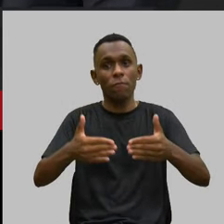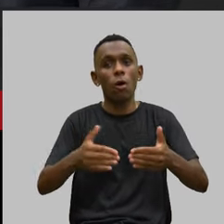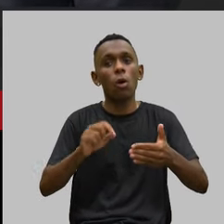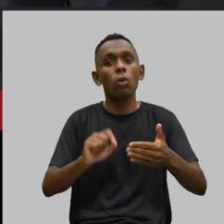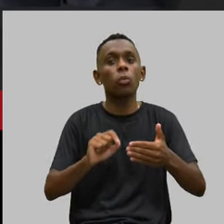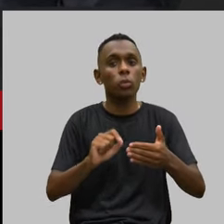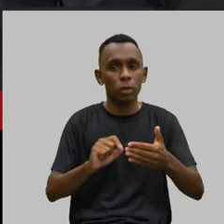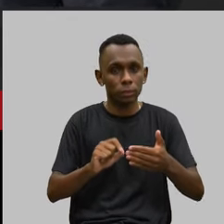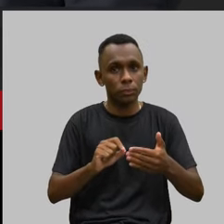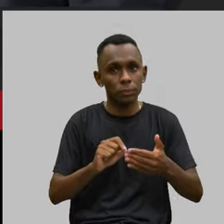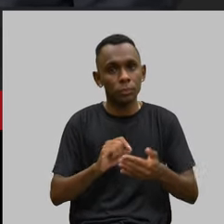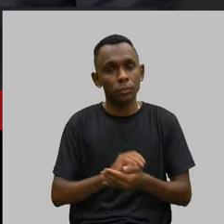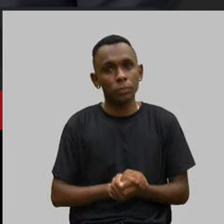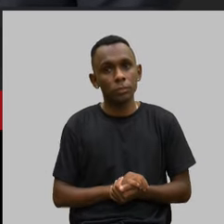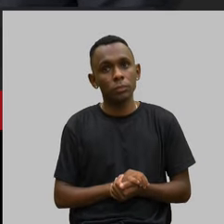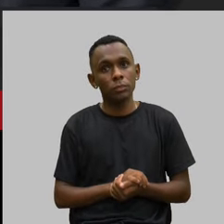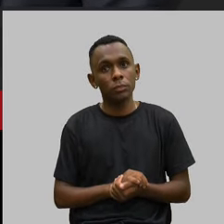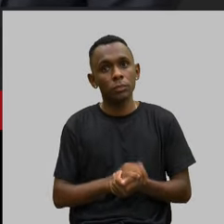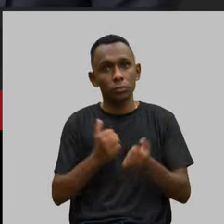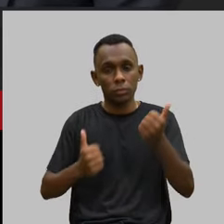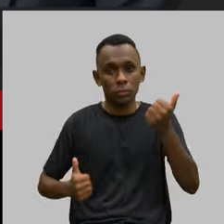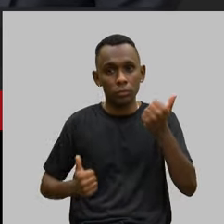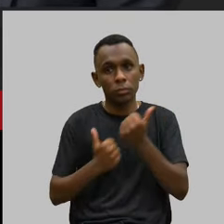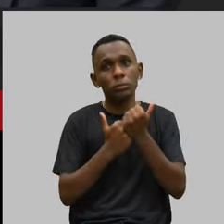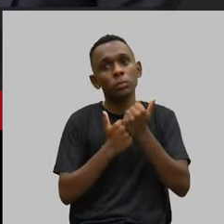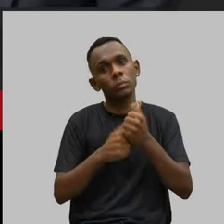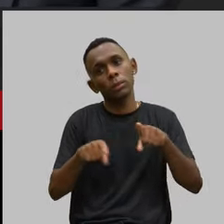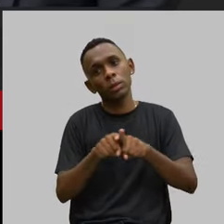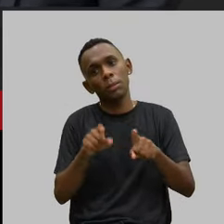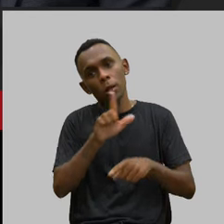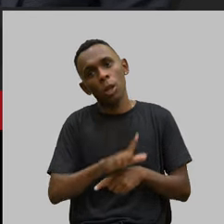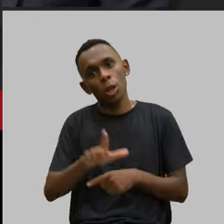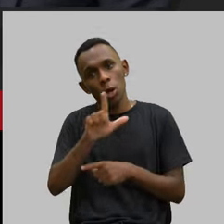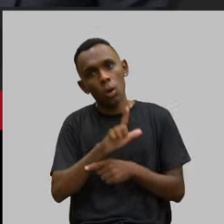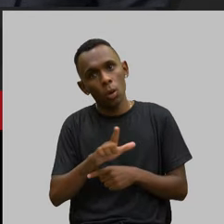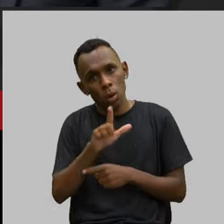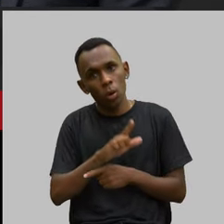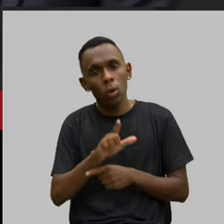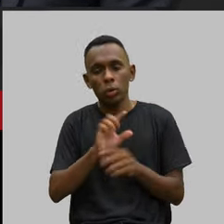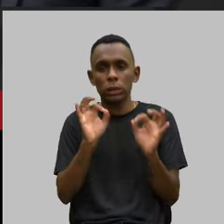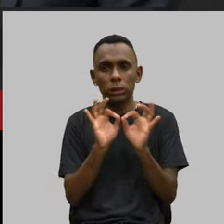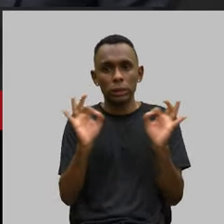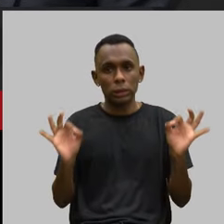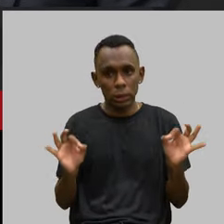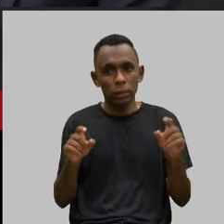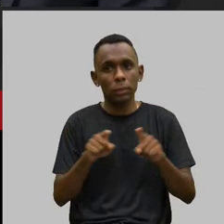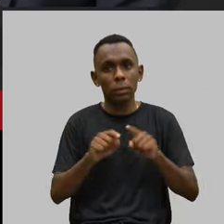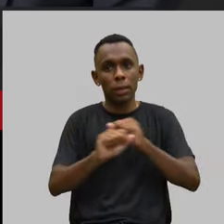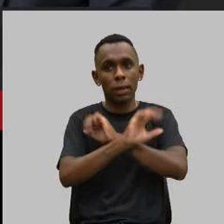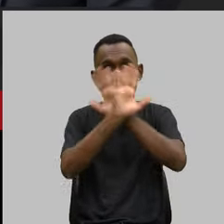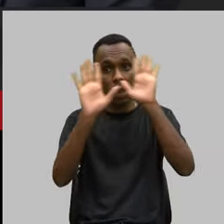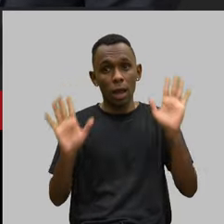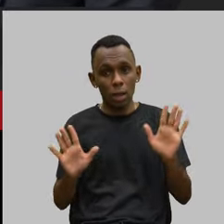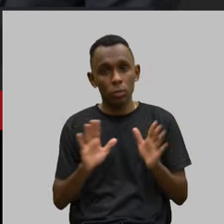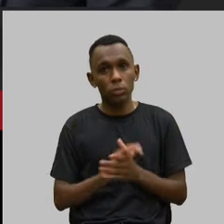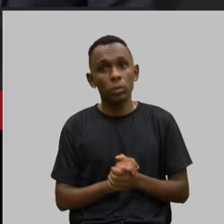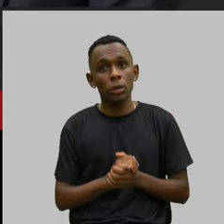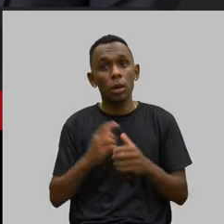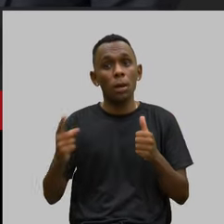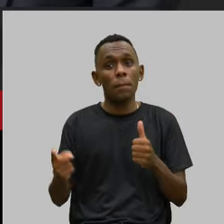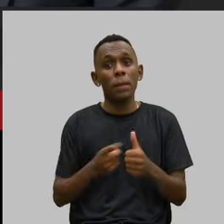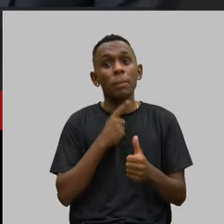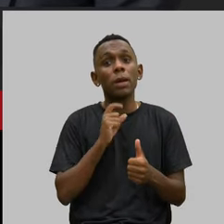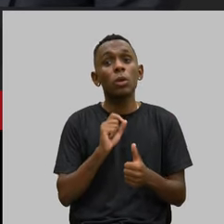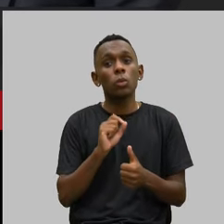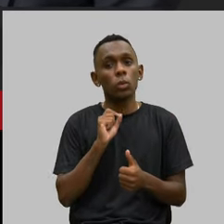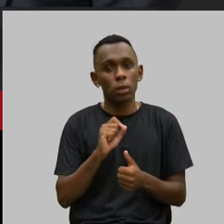na na no contribuinte e claro é para trazer simplificação e transparência primeiro